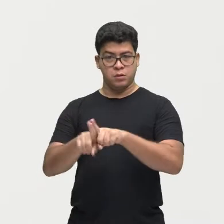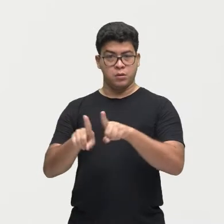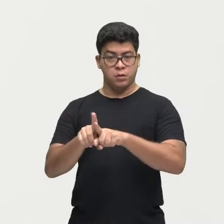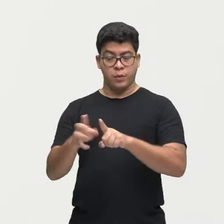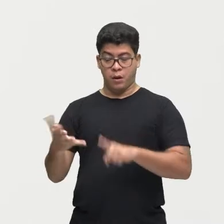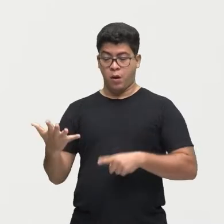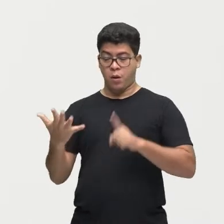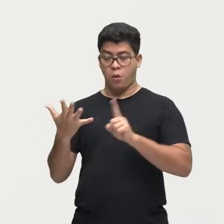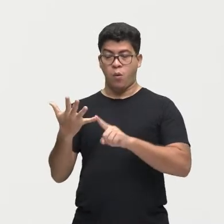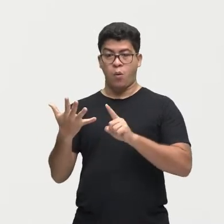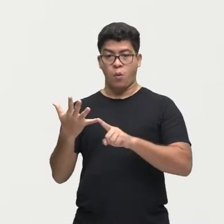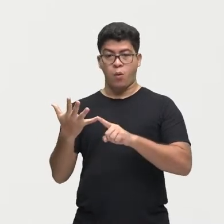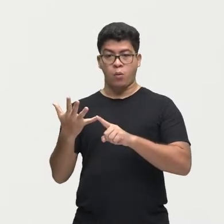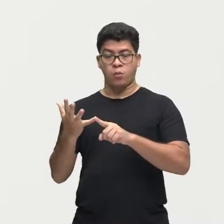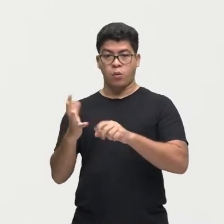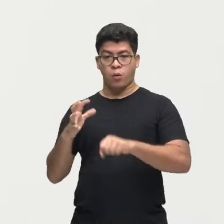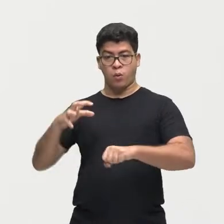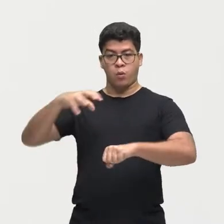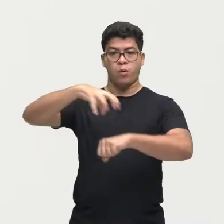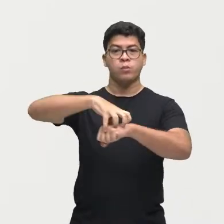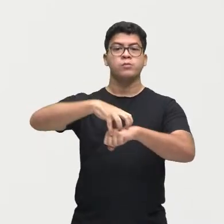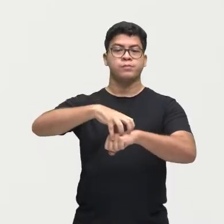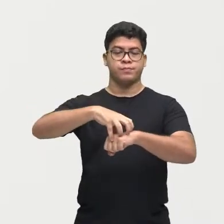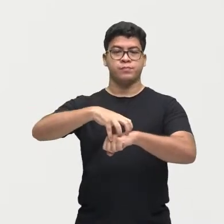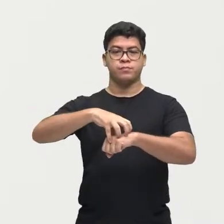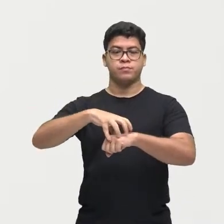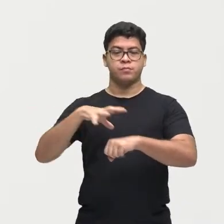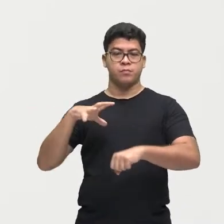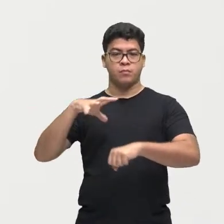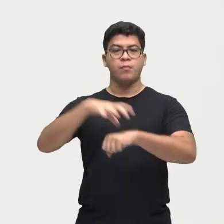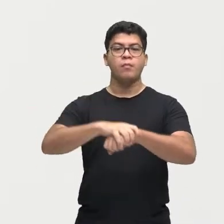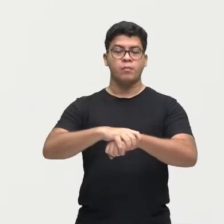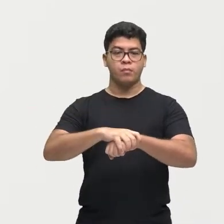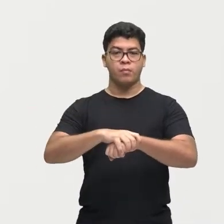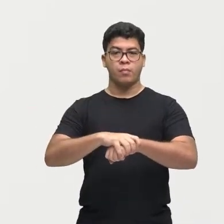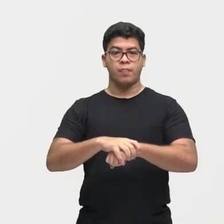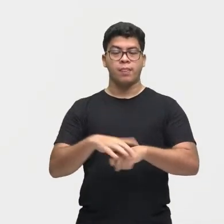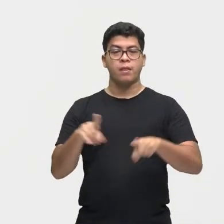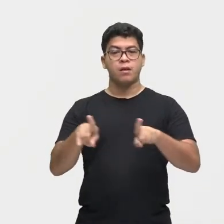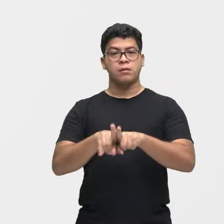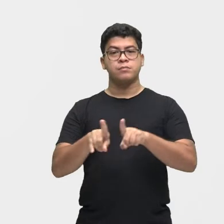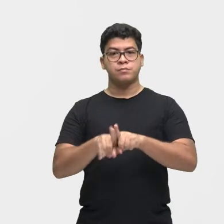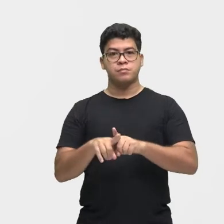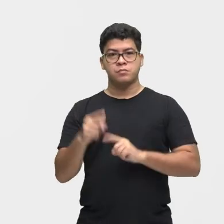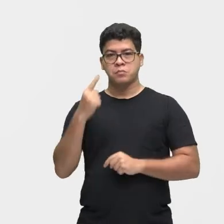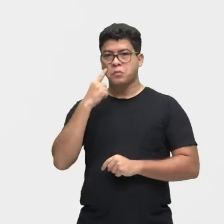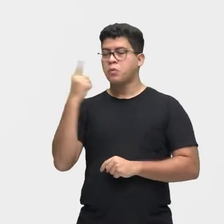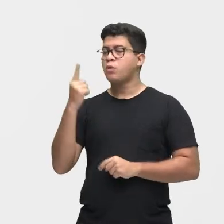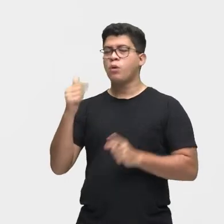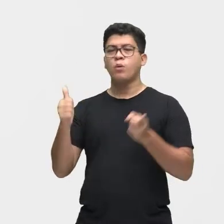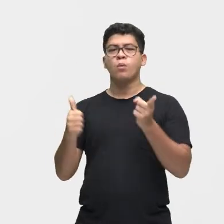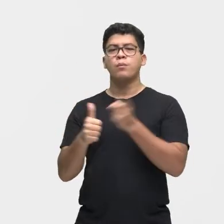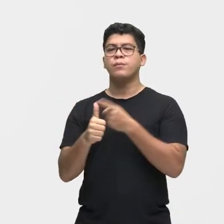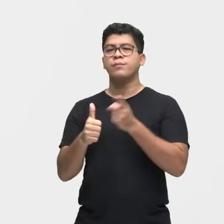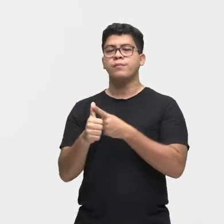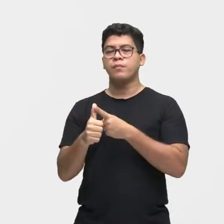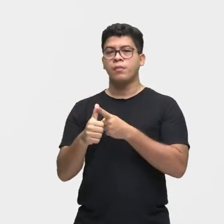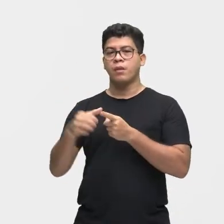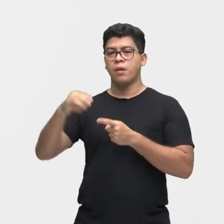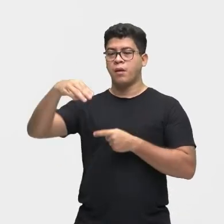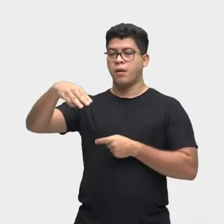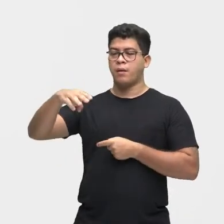colônias em outras regiões, não é mesmo? Então vamos analisar cada um deles. Primeiro, o metalismo aí, né,